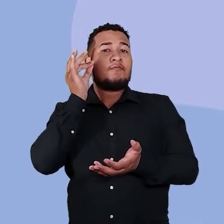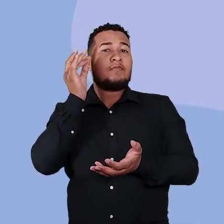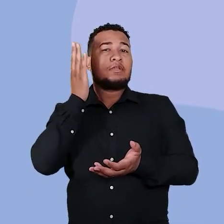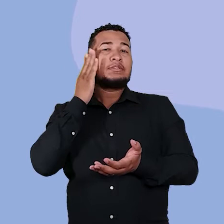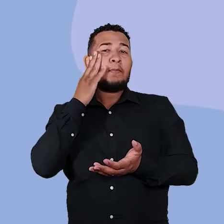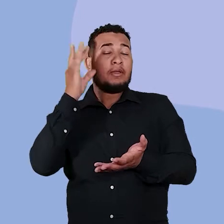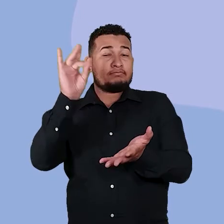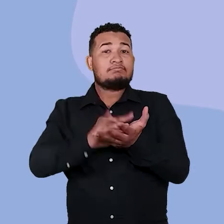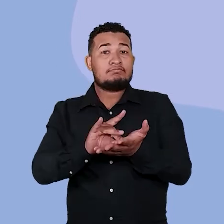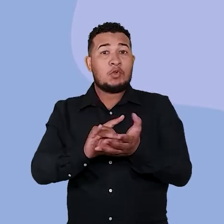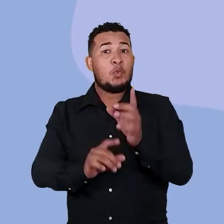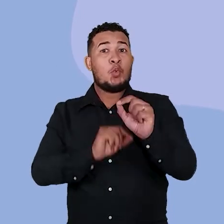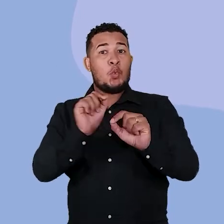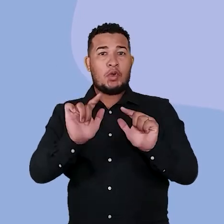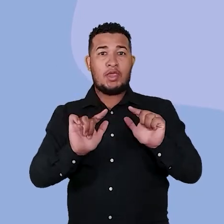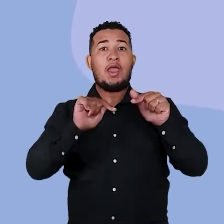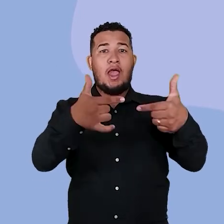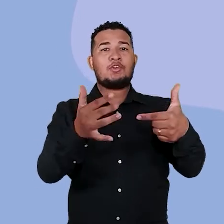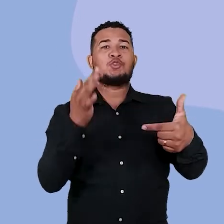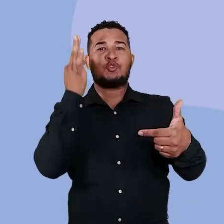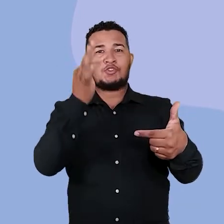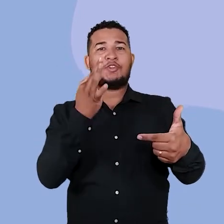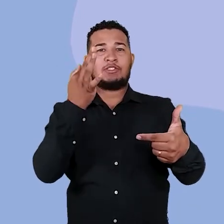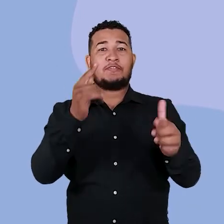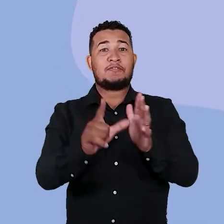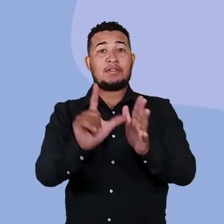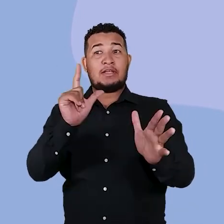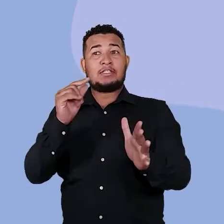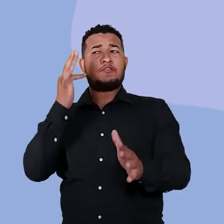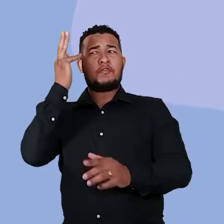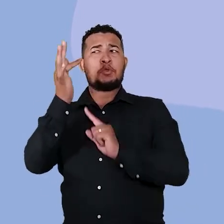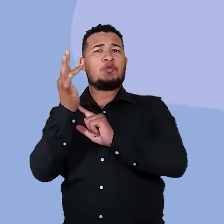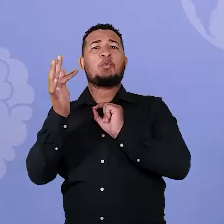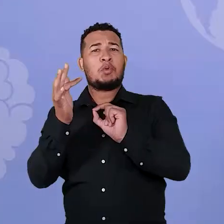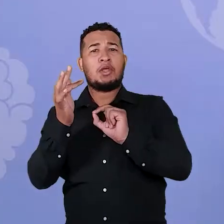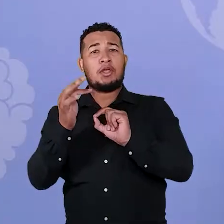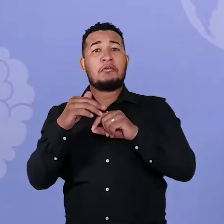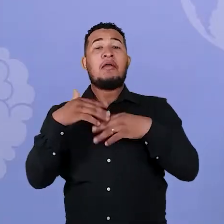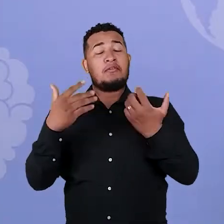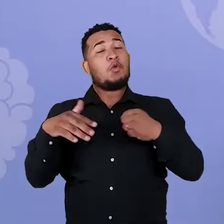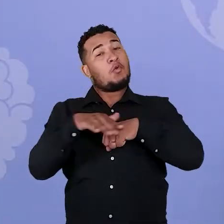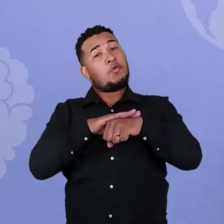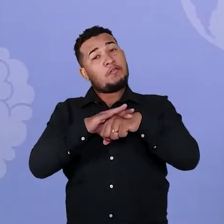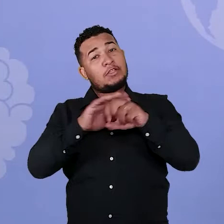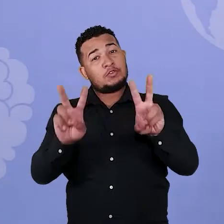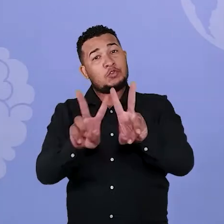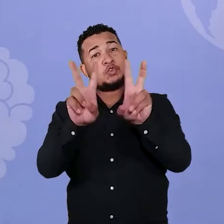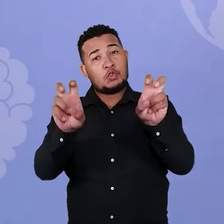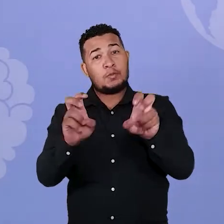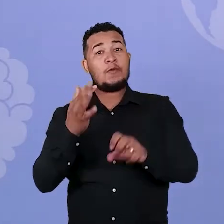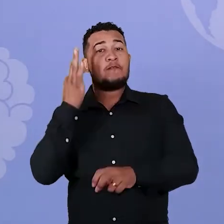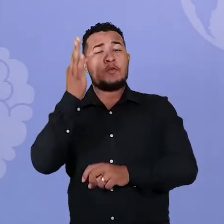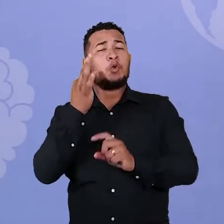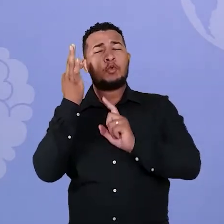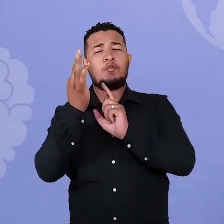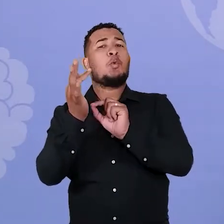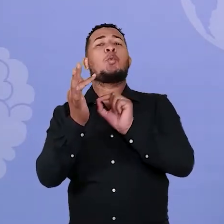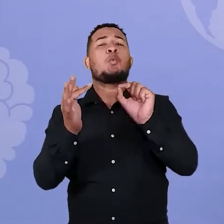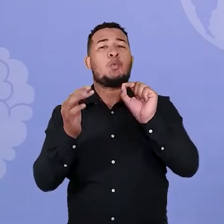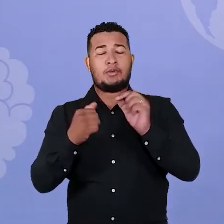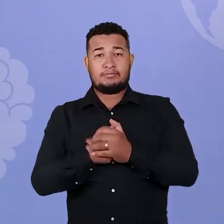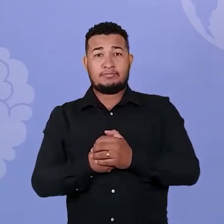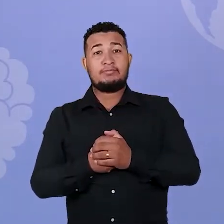queira entender o que é atitude filosófica. Vamos conversar um pouco sobre o que